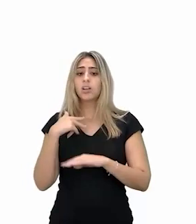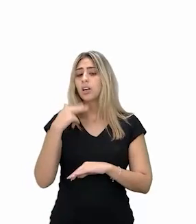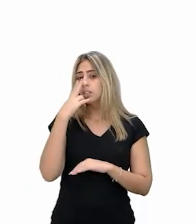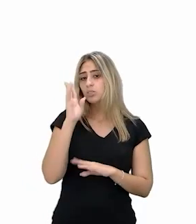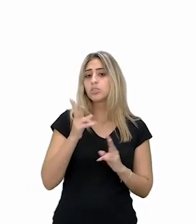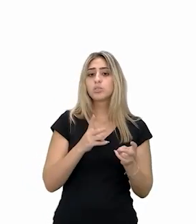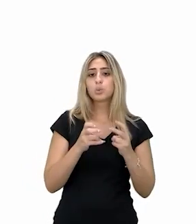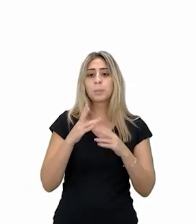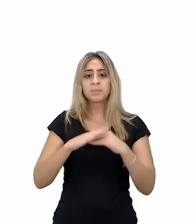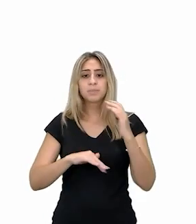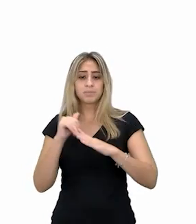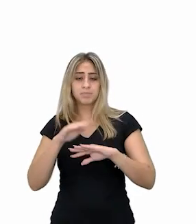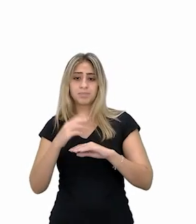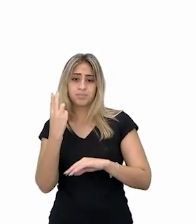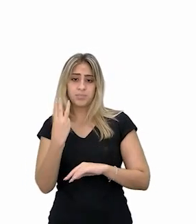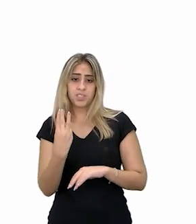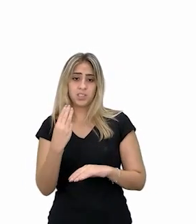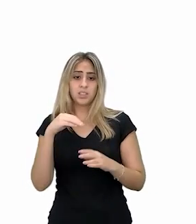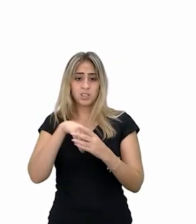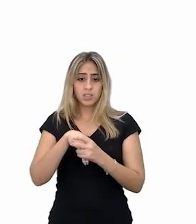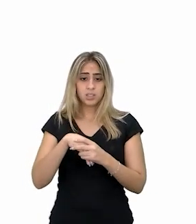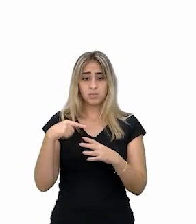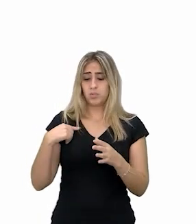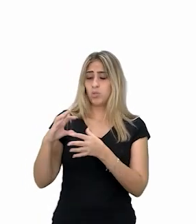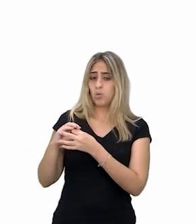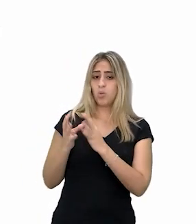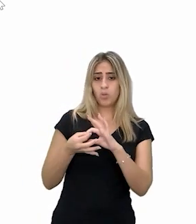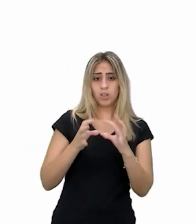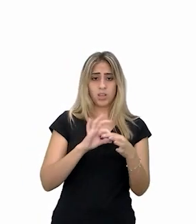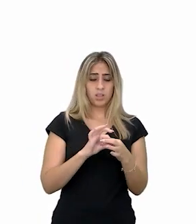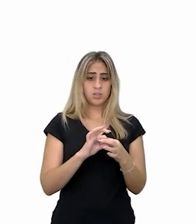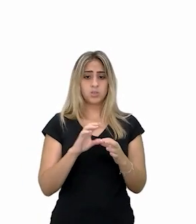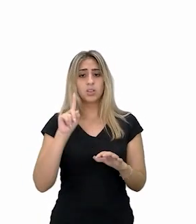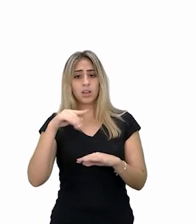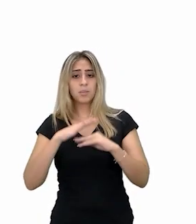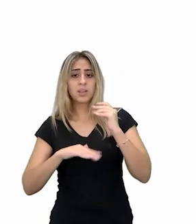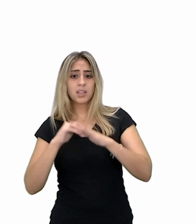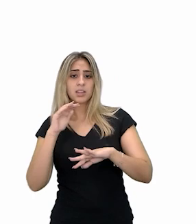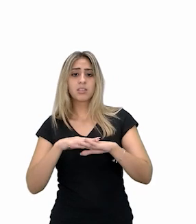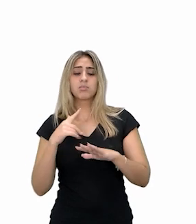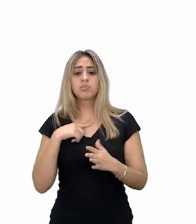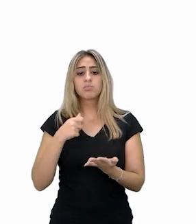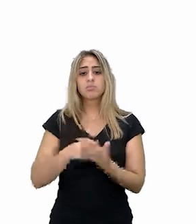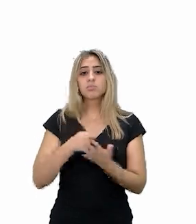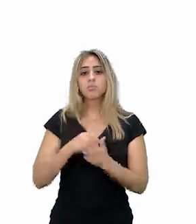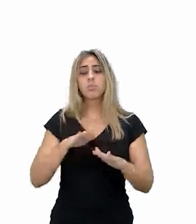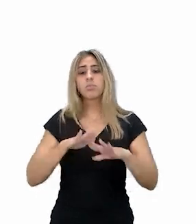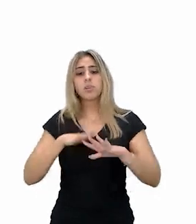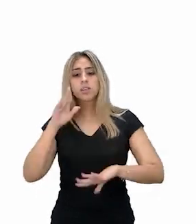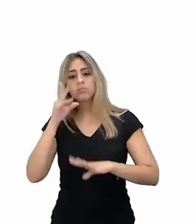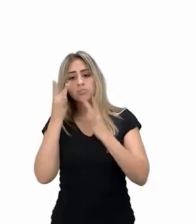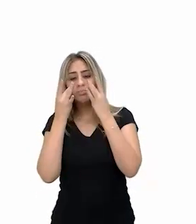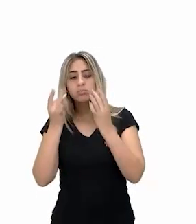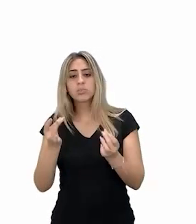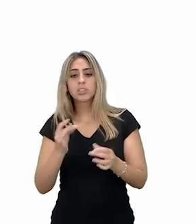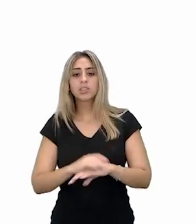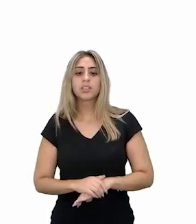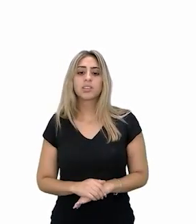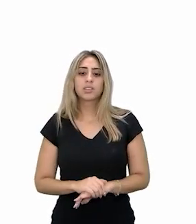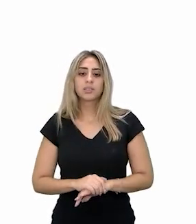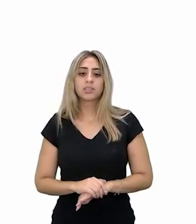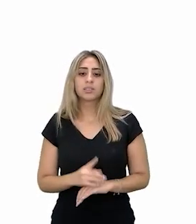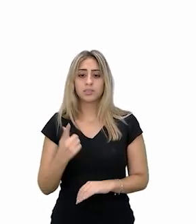percebo que a habilidade 3, dentro do meu contexto, é a habilidade que vai exigir maior atenção, porque ela teve só